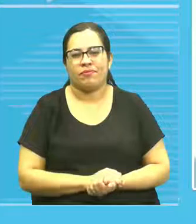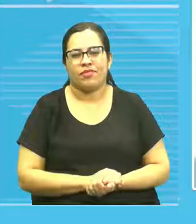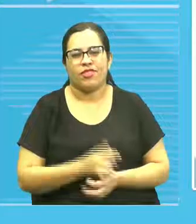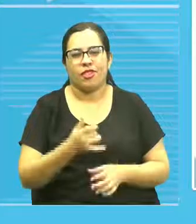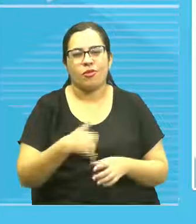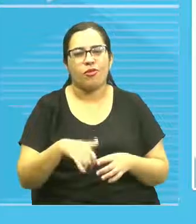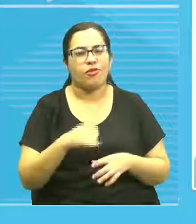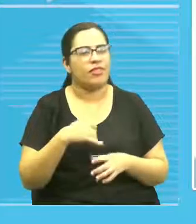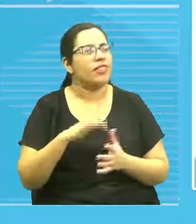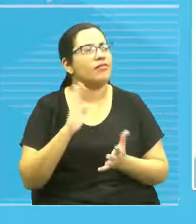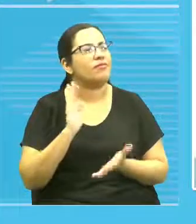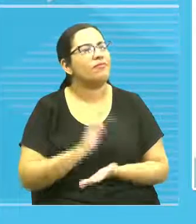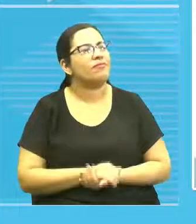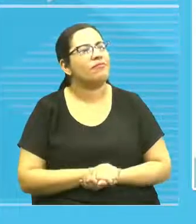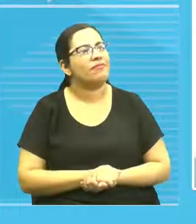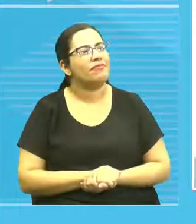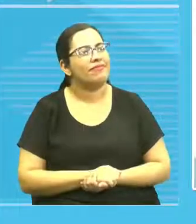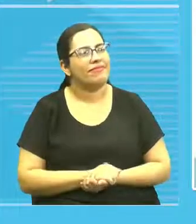É bom.